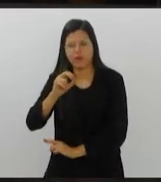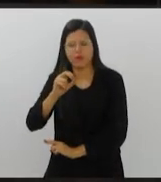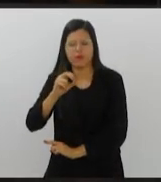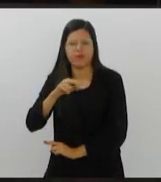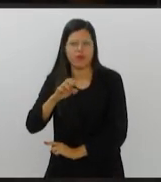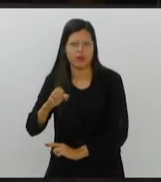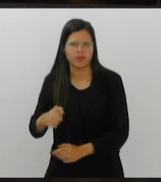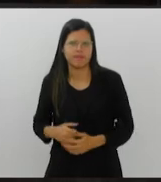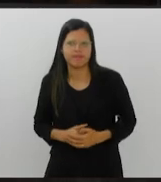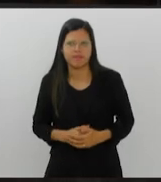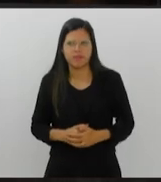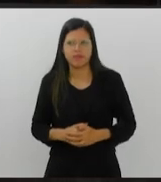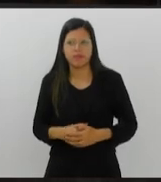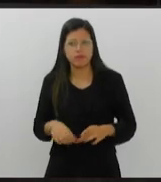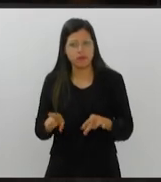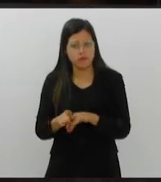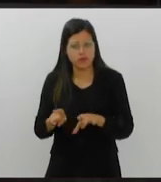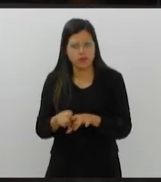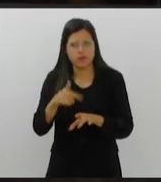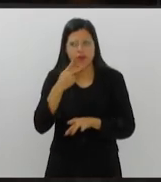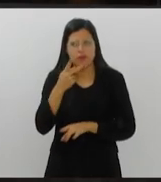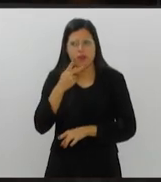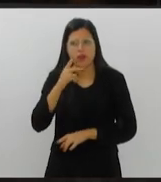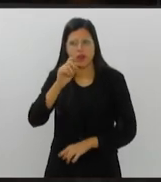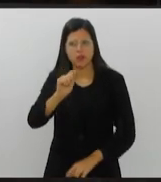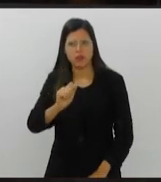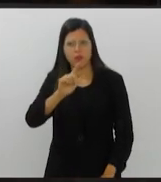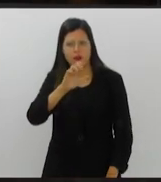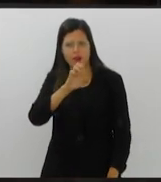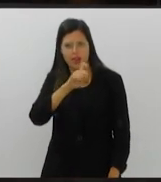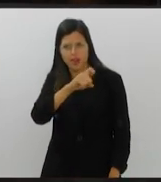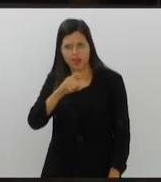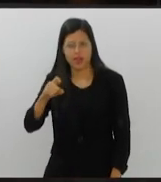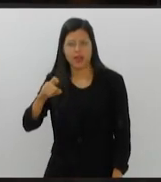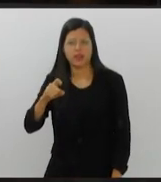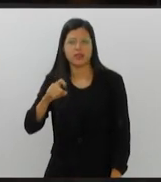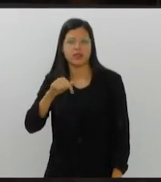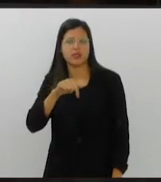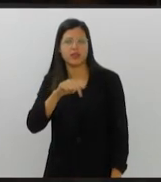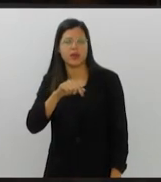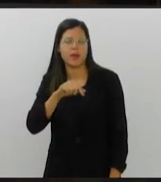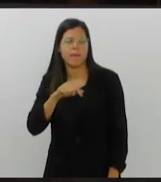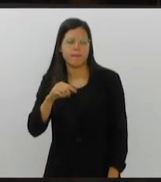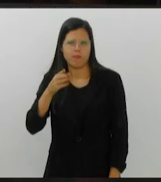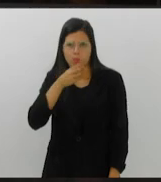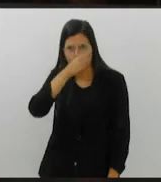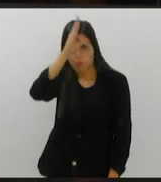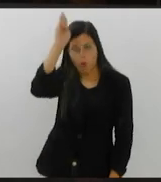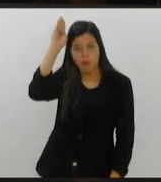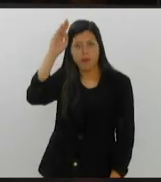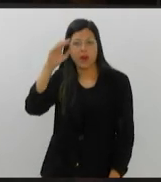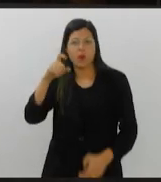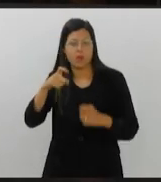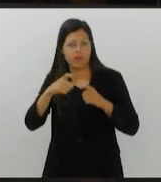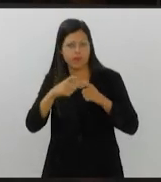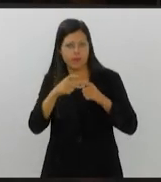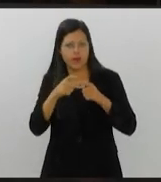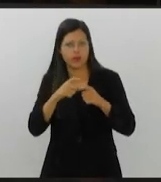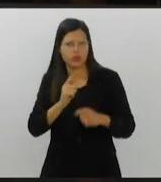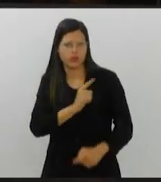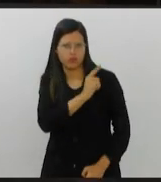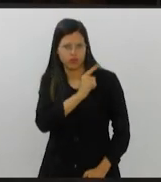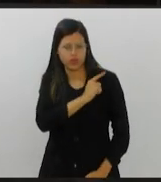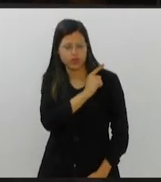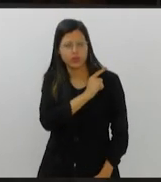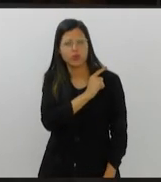menos importante, falarei sobre o senhor Alex da Silva Brusquet, coronel bombeiro militar, médico e gestor,